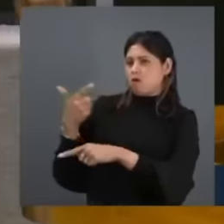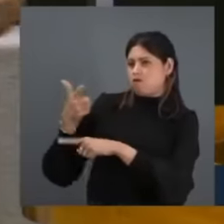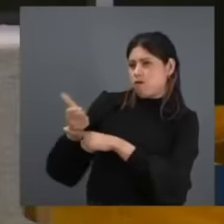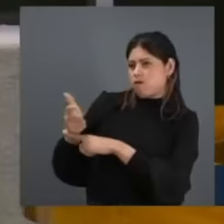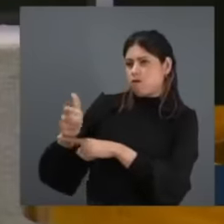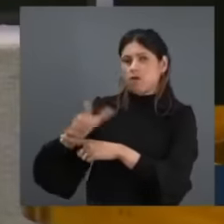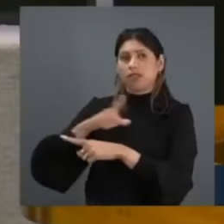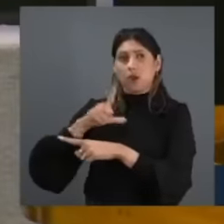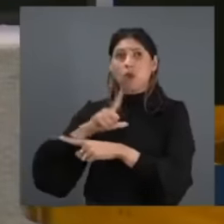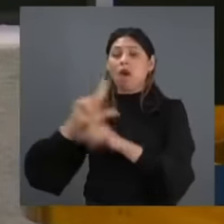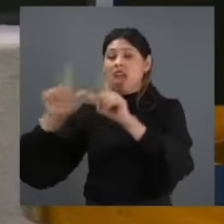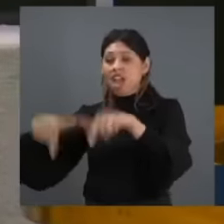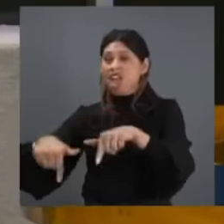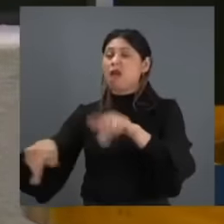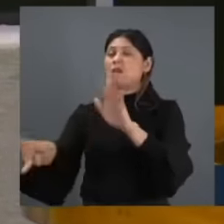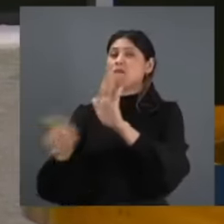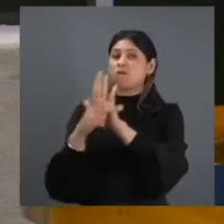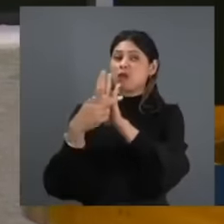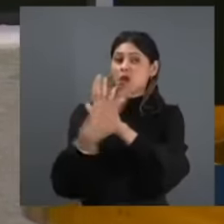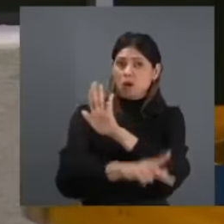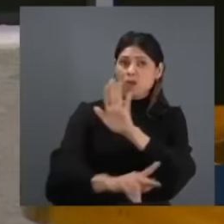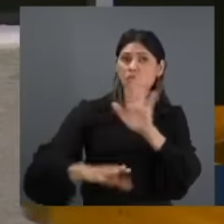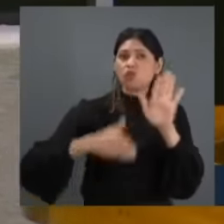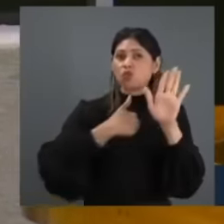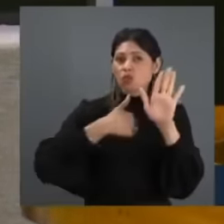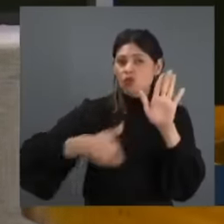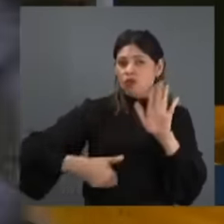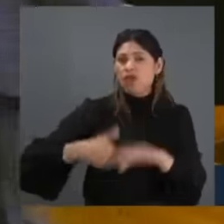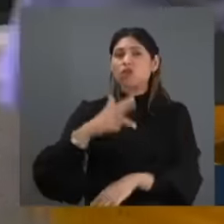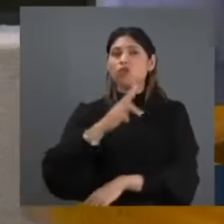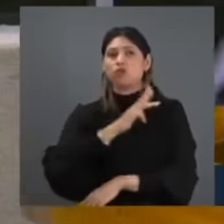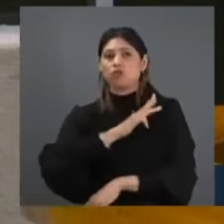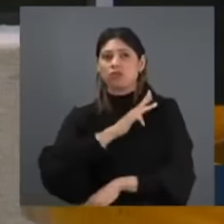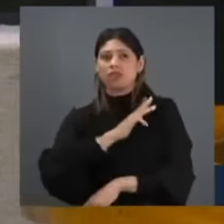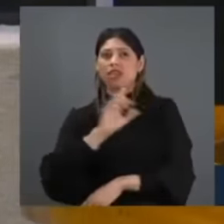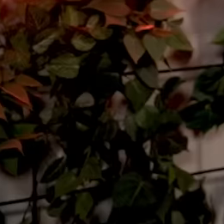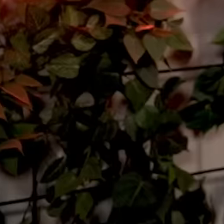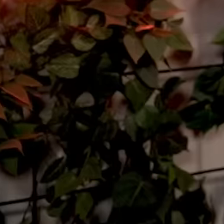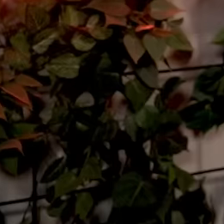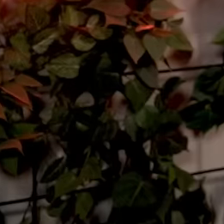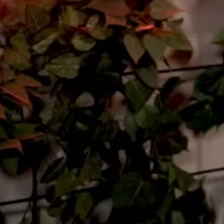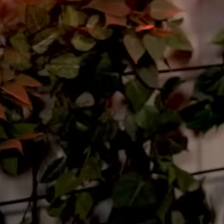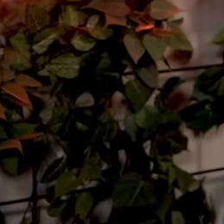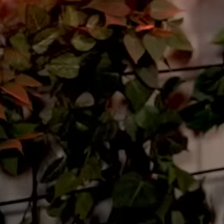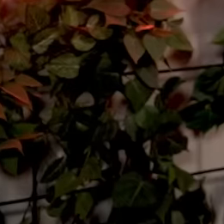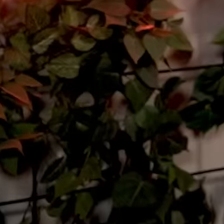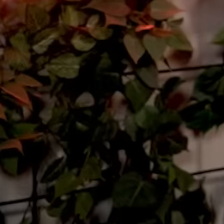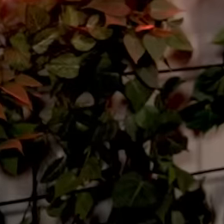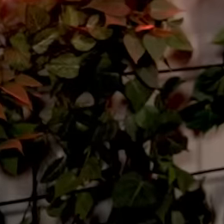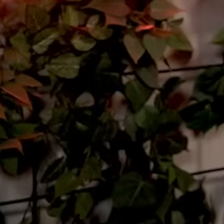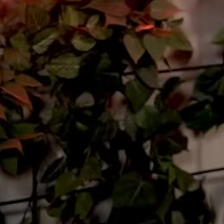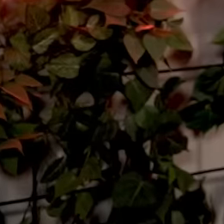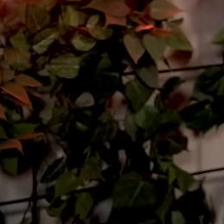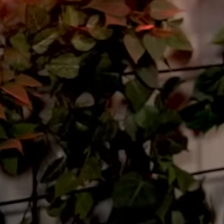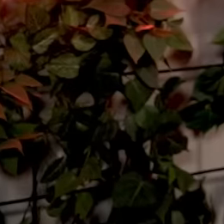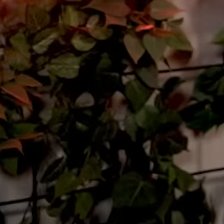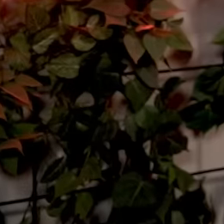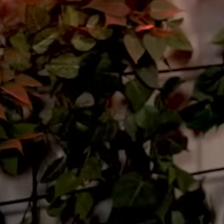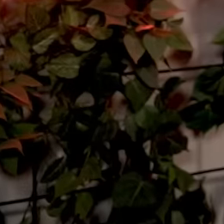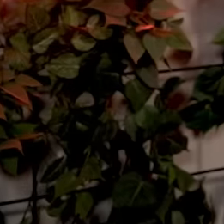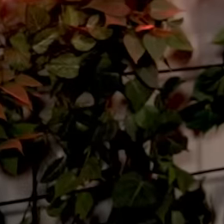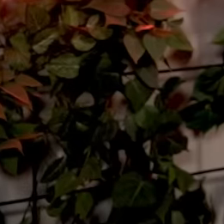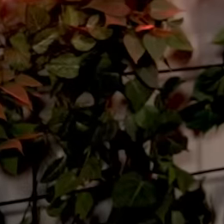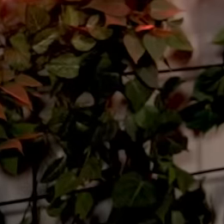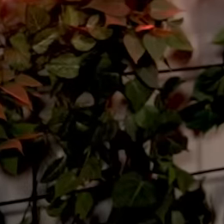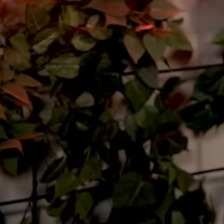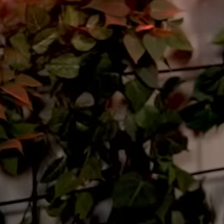governo do PT, esse é o retrato do governo Lula, e hoje nós vamos derrotá-los. Obrigado, presidente. Fala pessoal, o negócio é o seguinte, é fundamental que você se inscreva